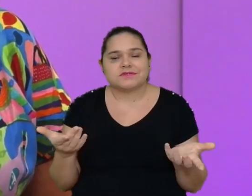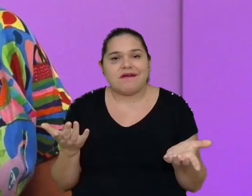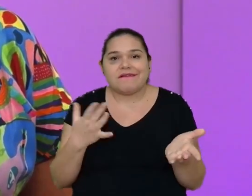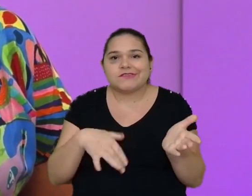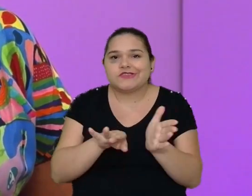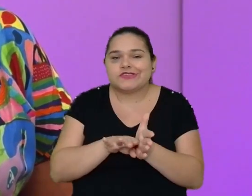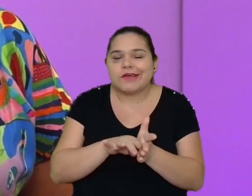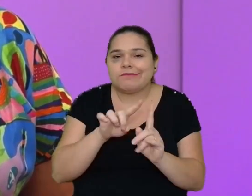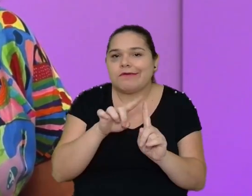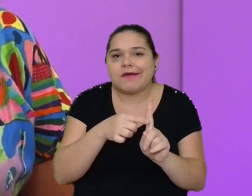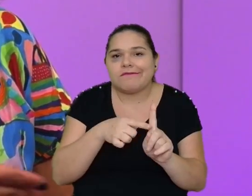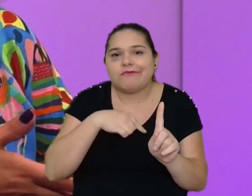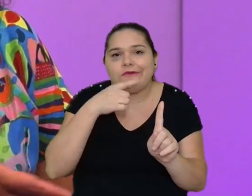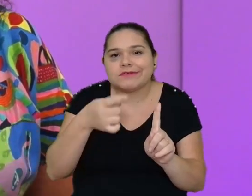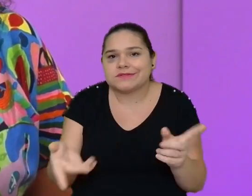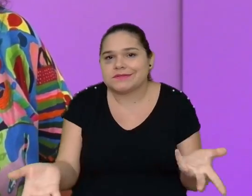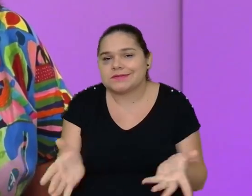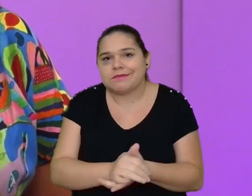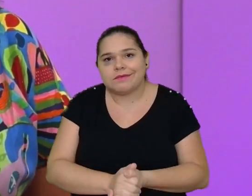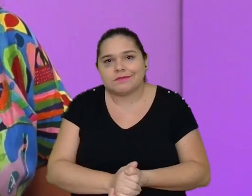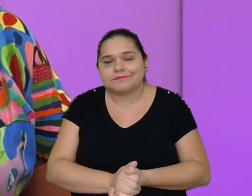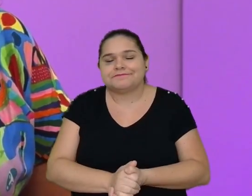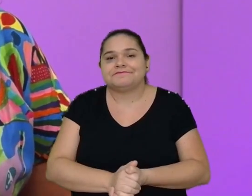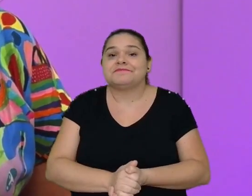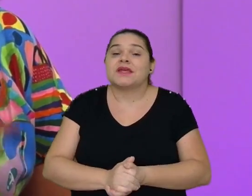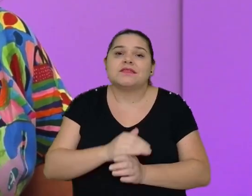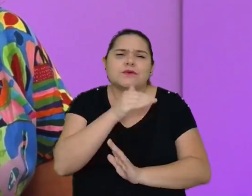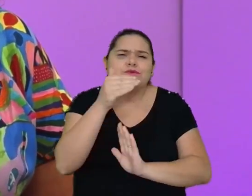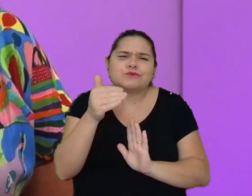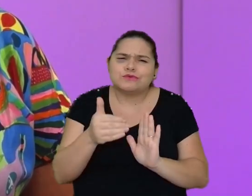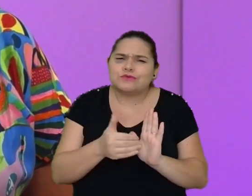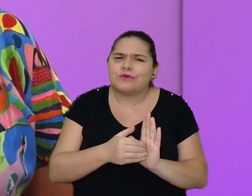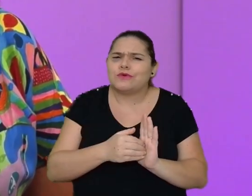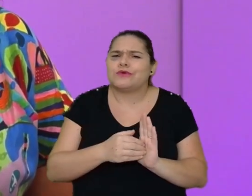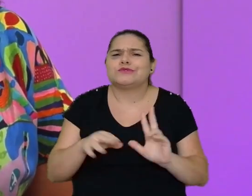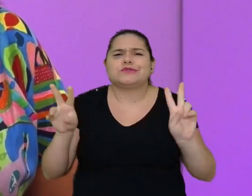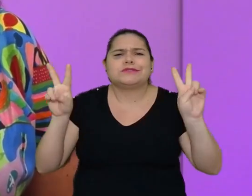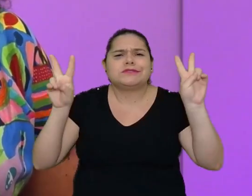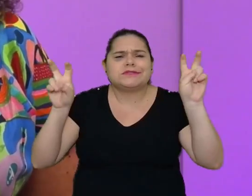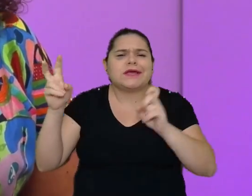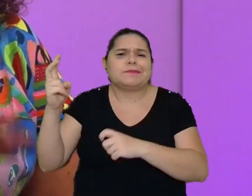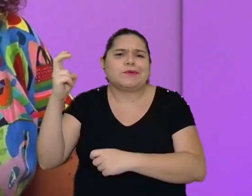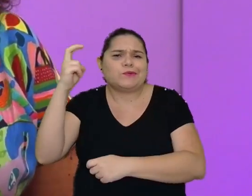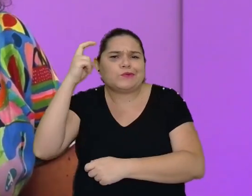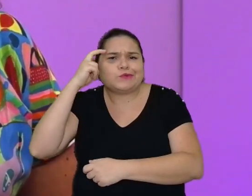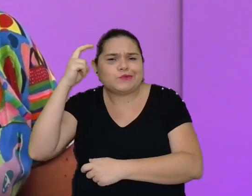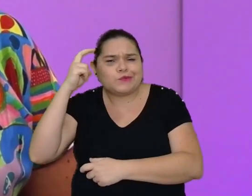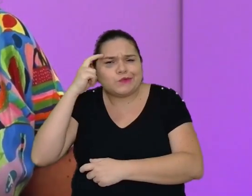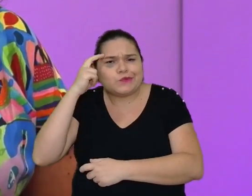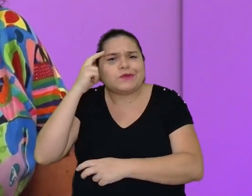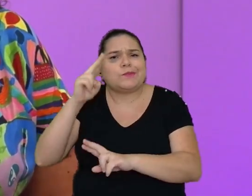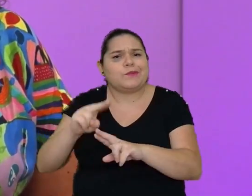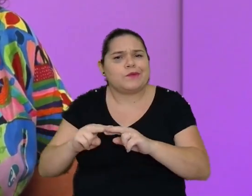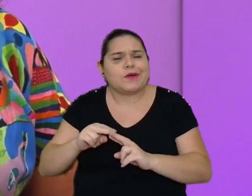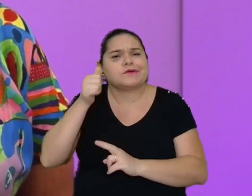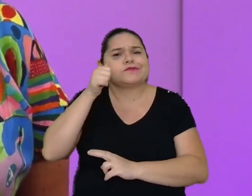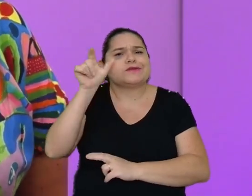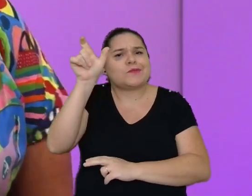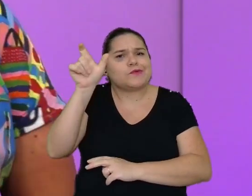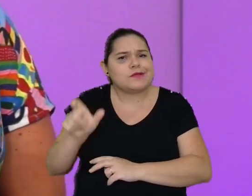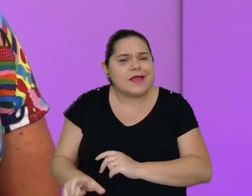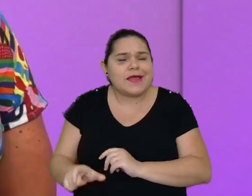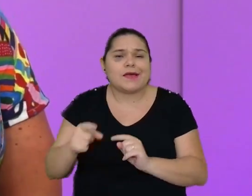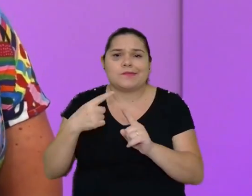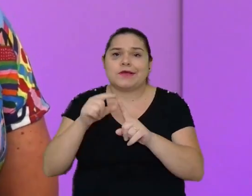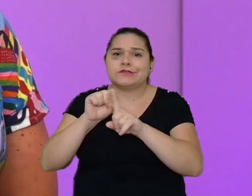engravidam. Então, eu acho que toda essa questão cultural que tem relação com a mulher numa sociedade patriarcal, isso